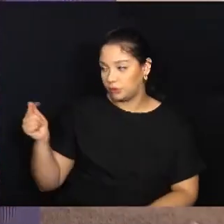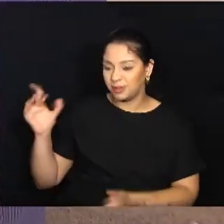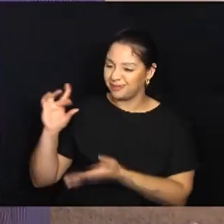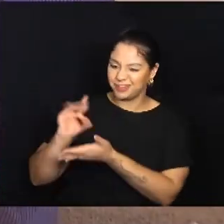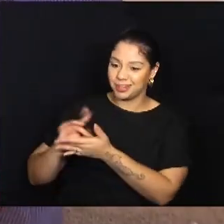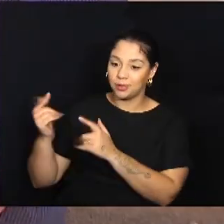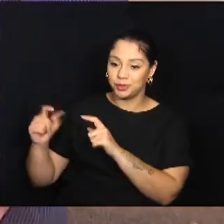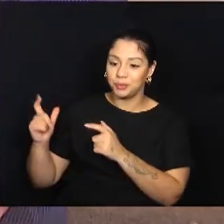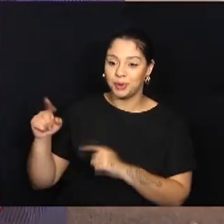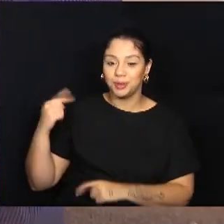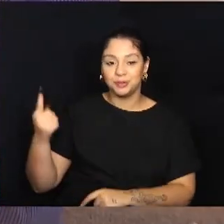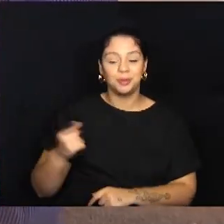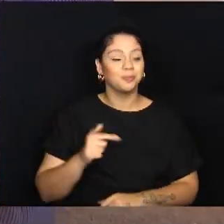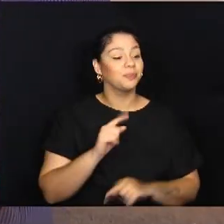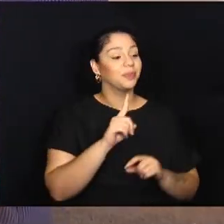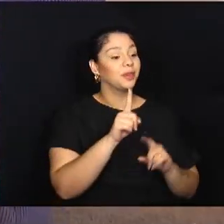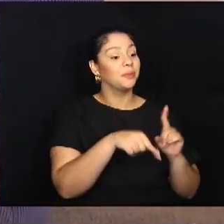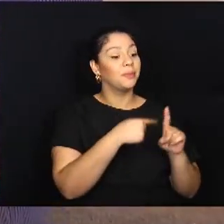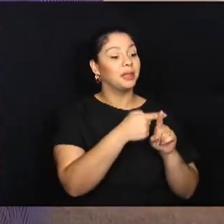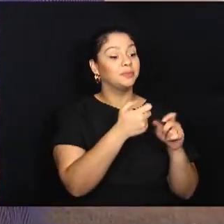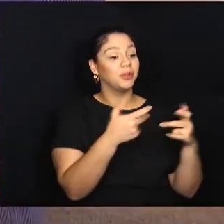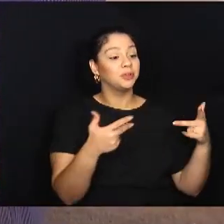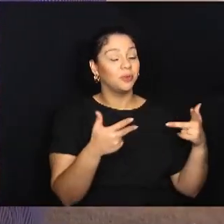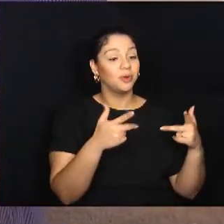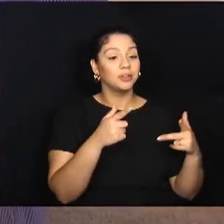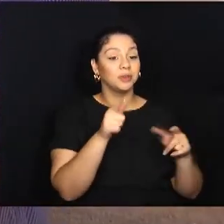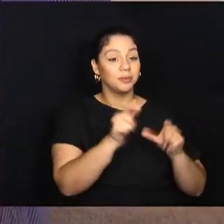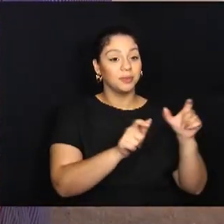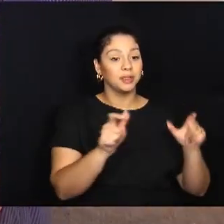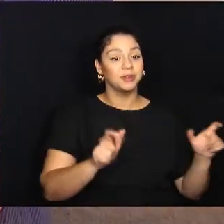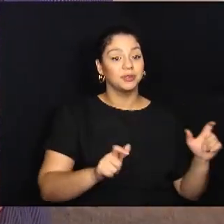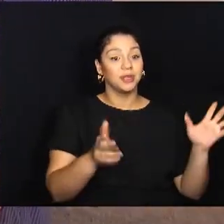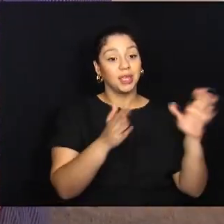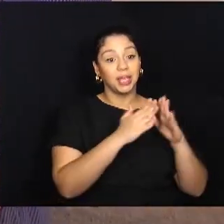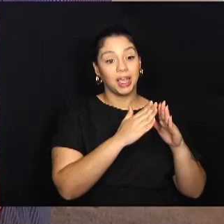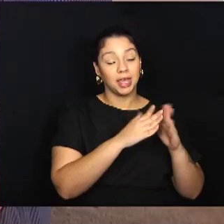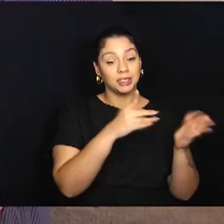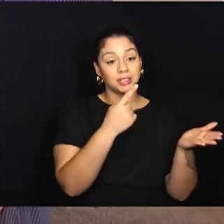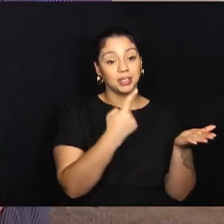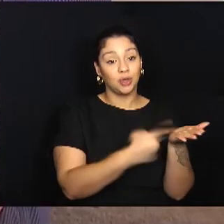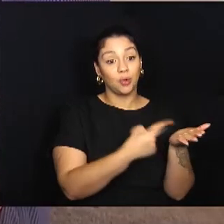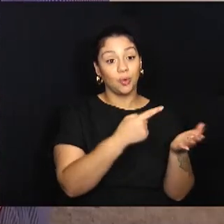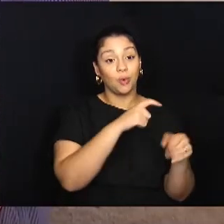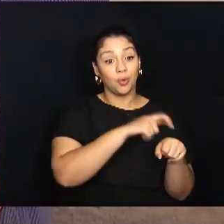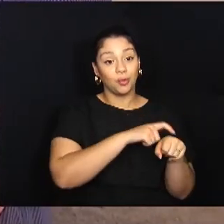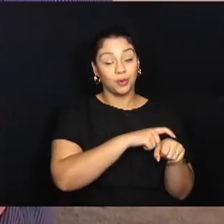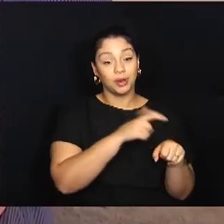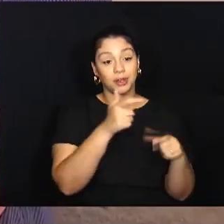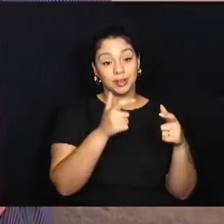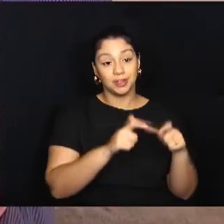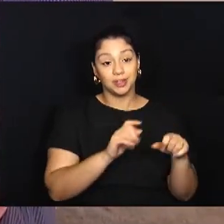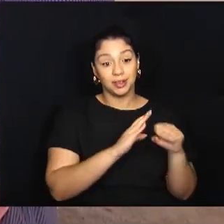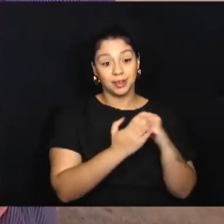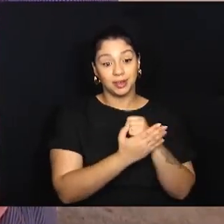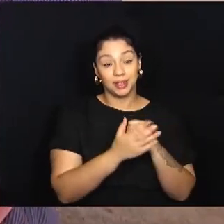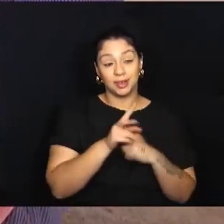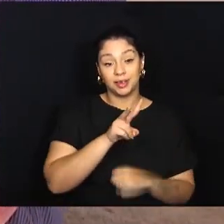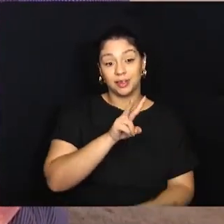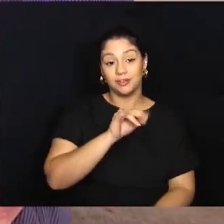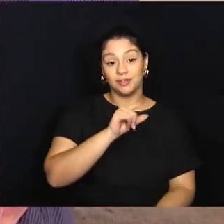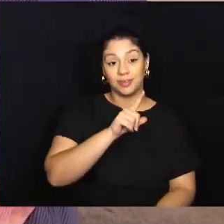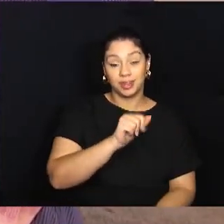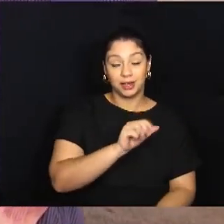não. Mais alguma coisa para o pessoal que está em casa, não é? Confirmando aí os horários, aqui na Vila Castelo Branco, também no